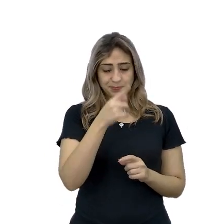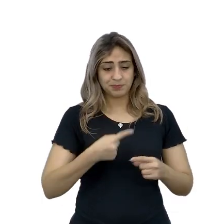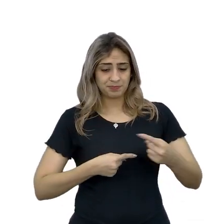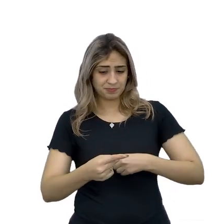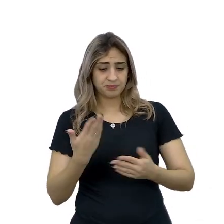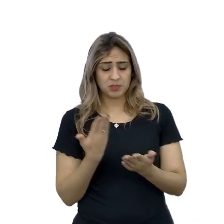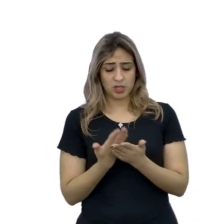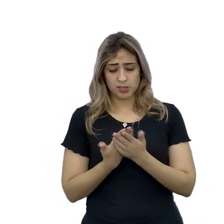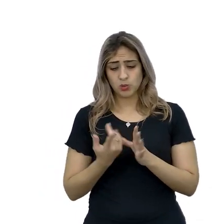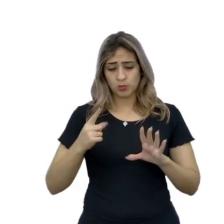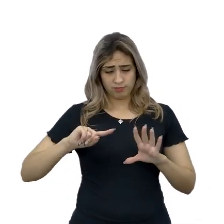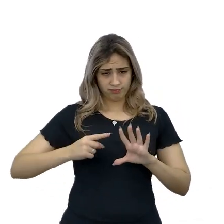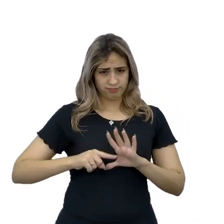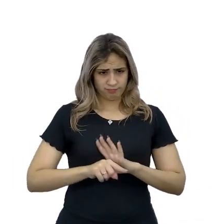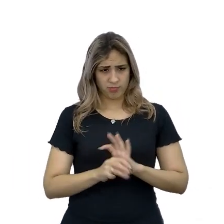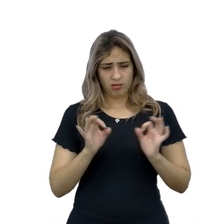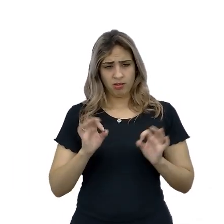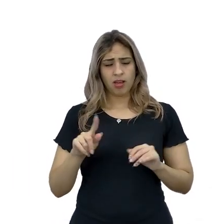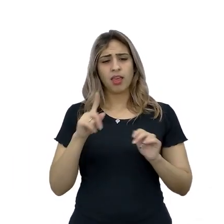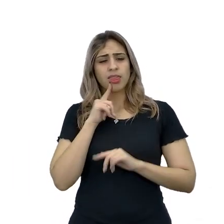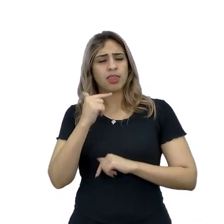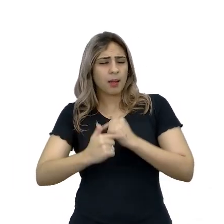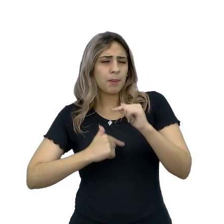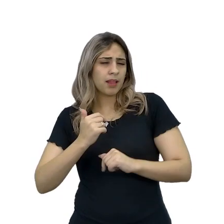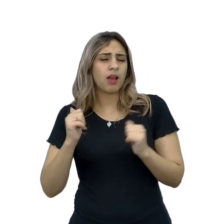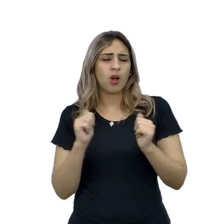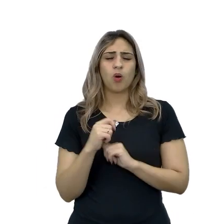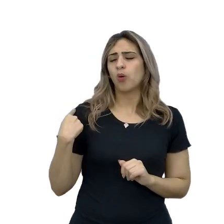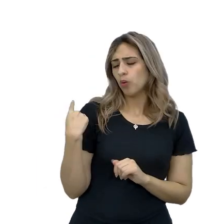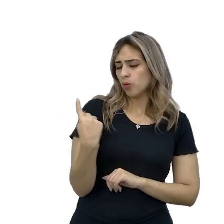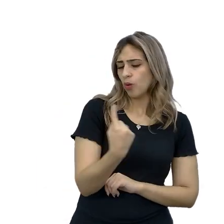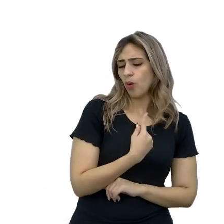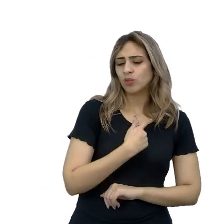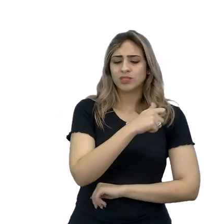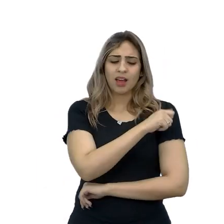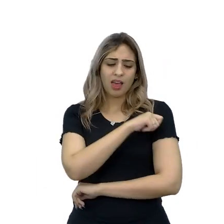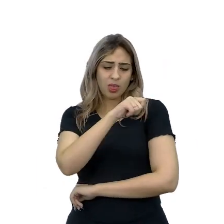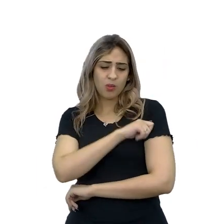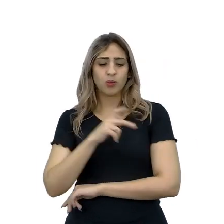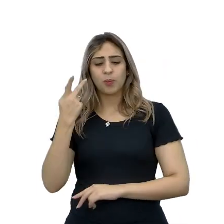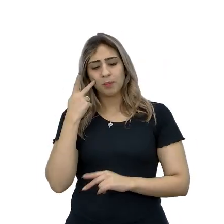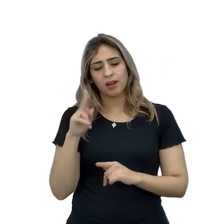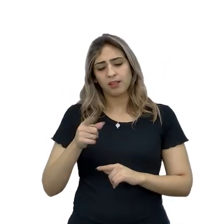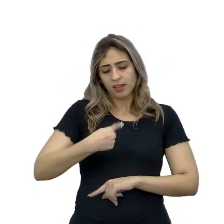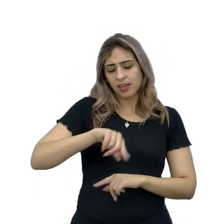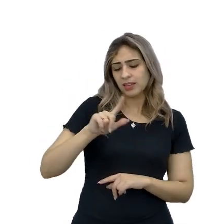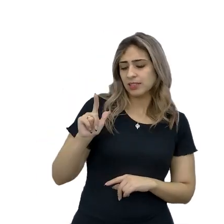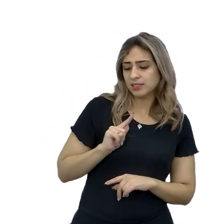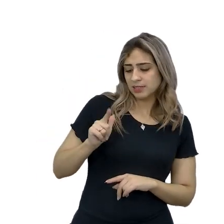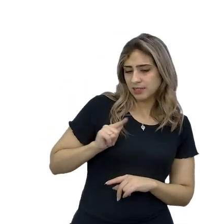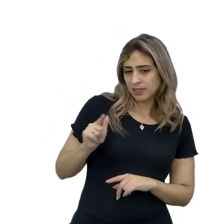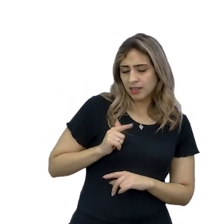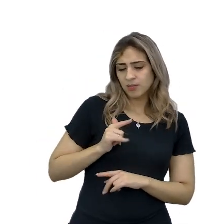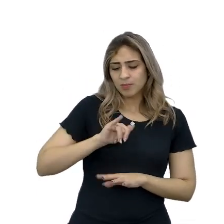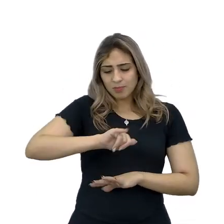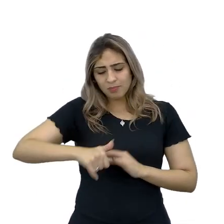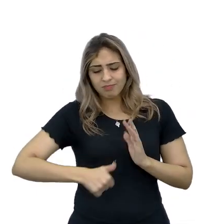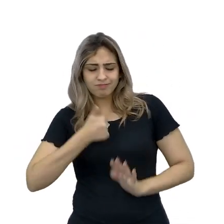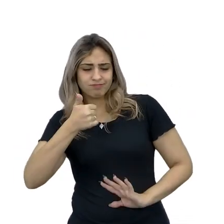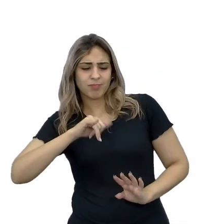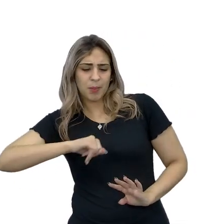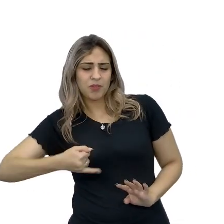semana de estudos intensivos, né, trabalharmos com os nossos estudantes para que eles tenham o maior